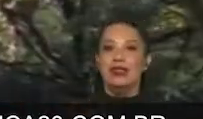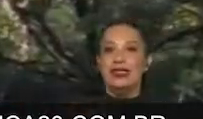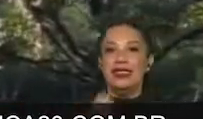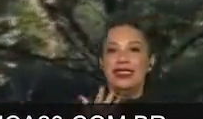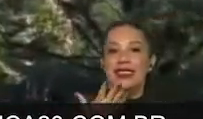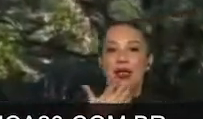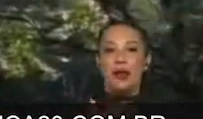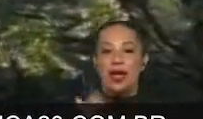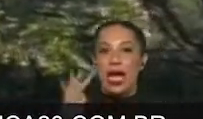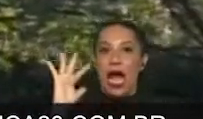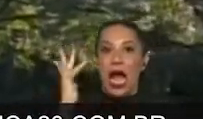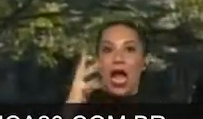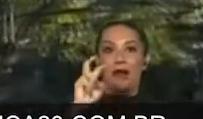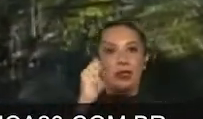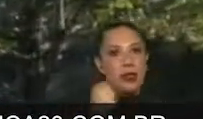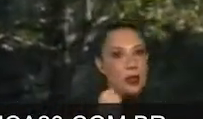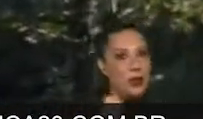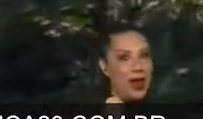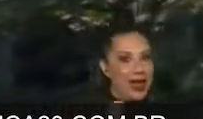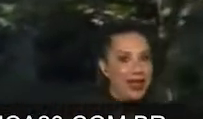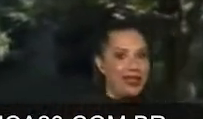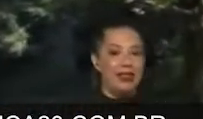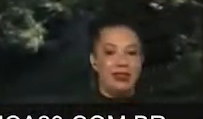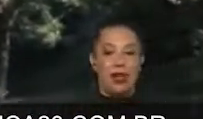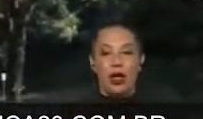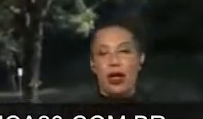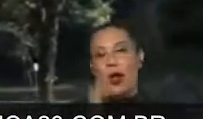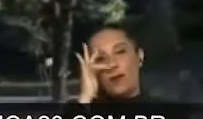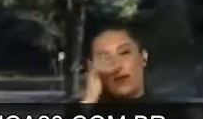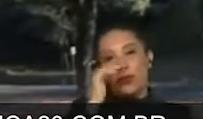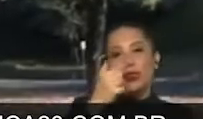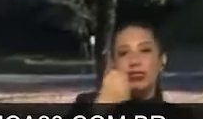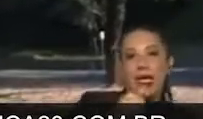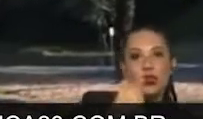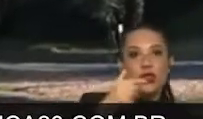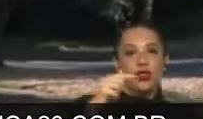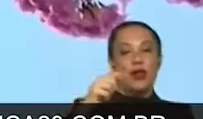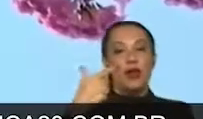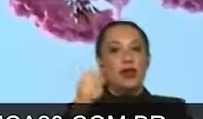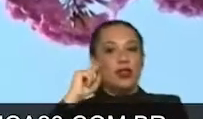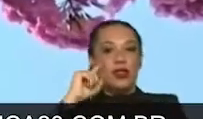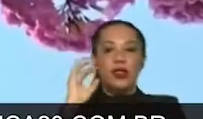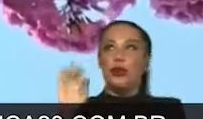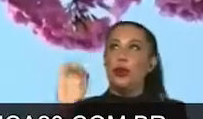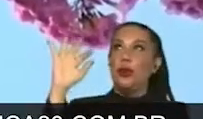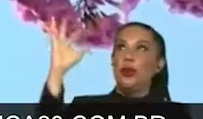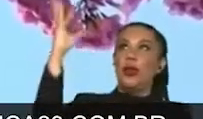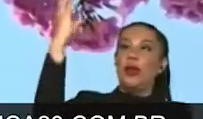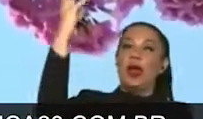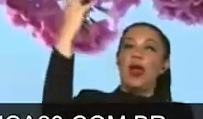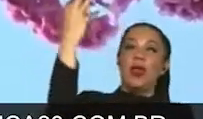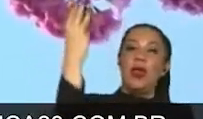começa quando a árvore tem 5 anos. As flores ficam em média de 7 a 20 dias no alto. Depois, suavemente,